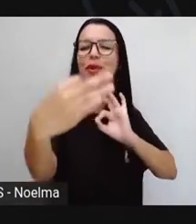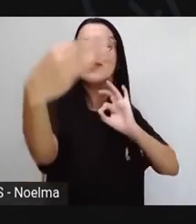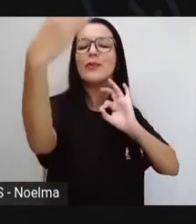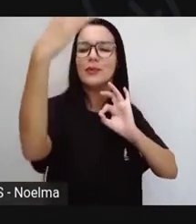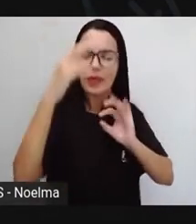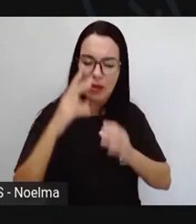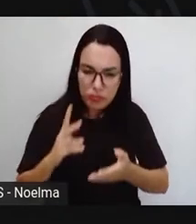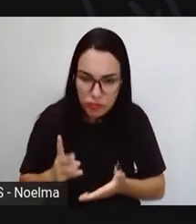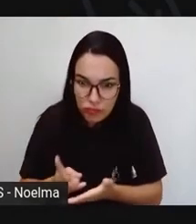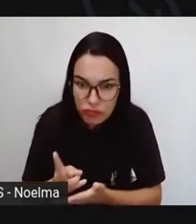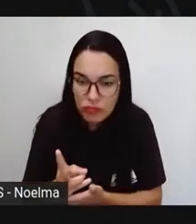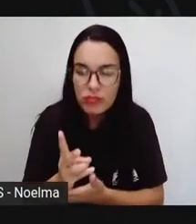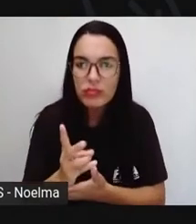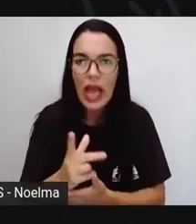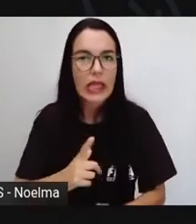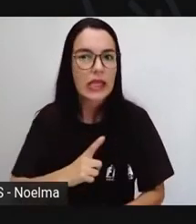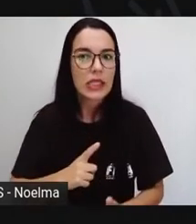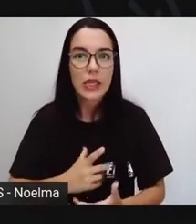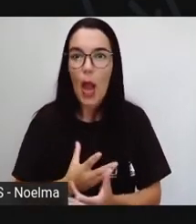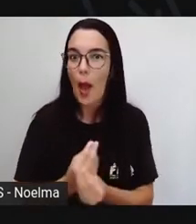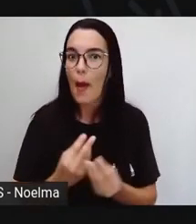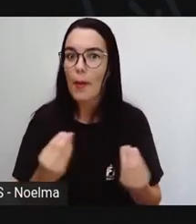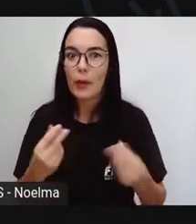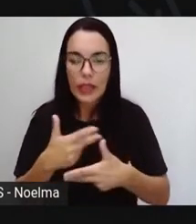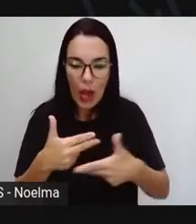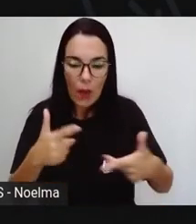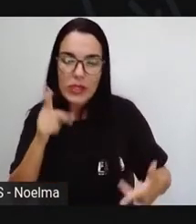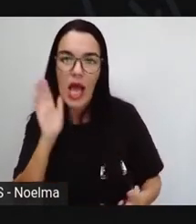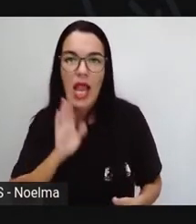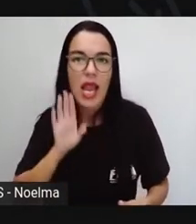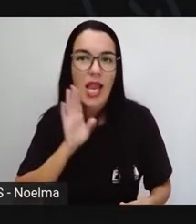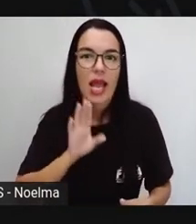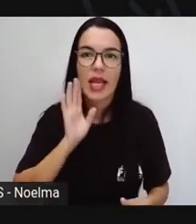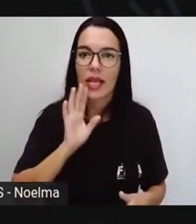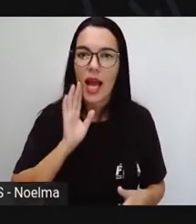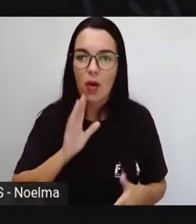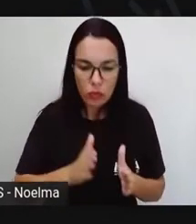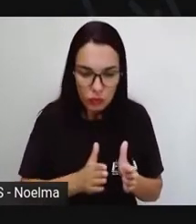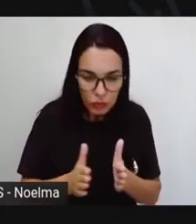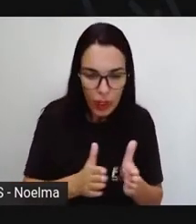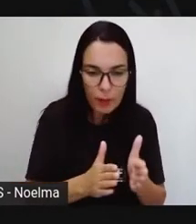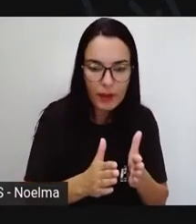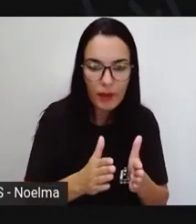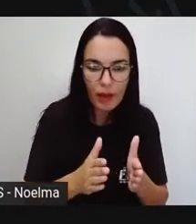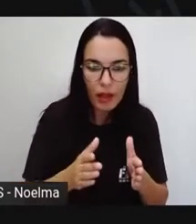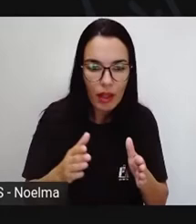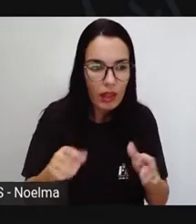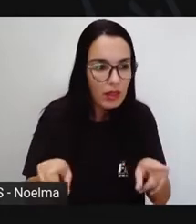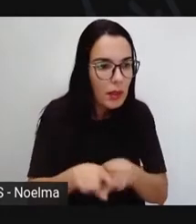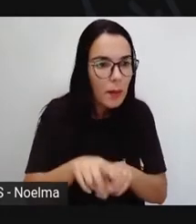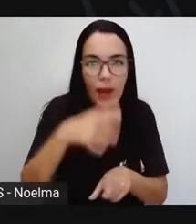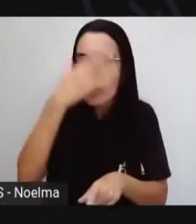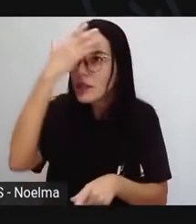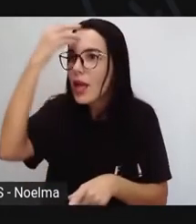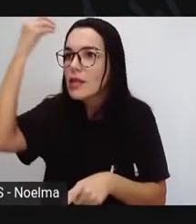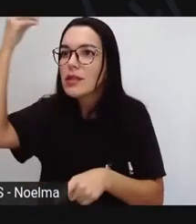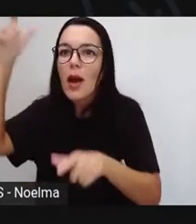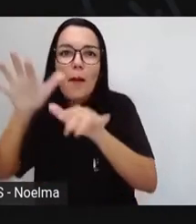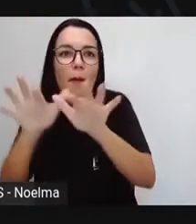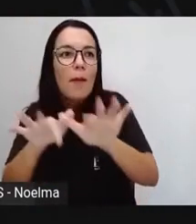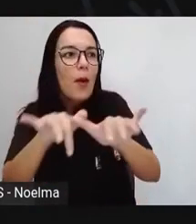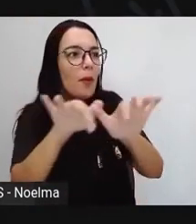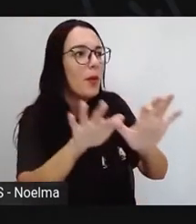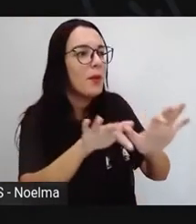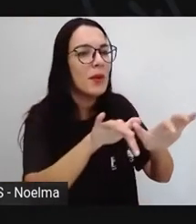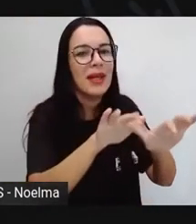Havia tanta coisa legal no caminho que ela até se esqueceu da borboleta. Havia